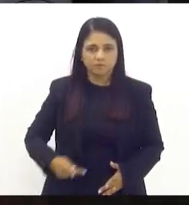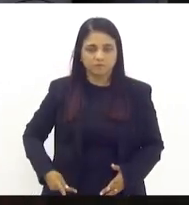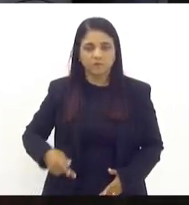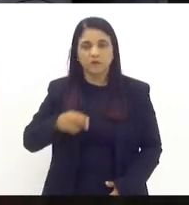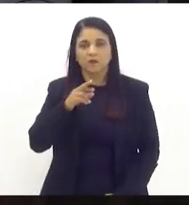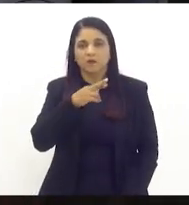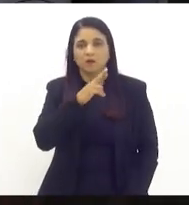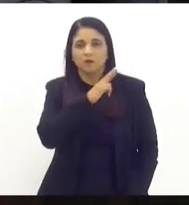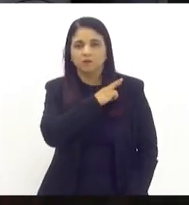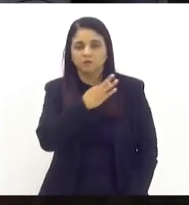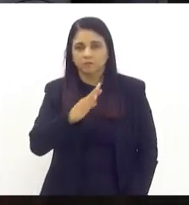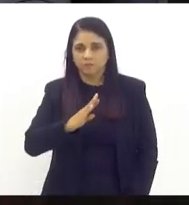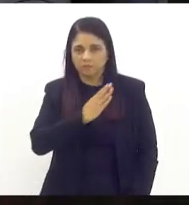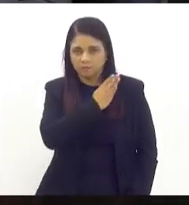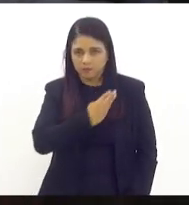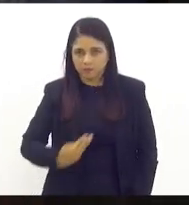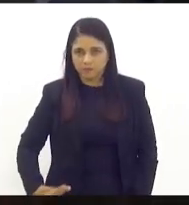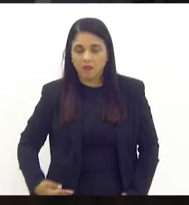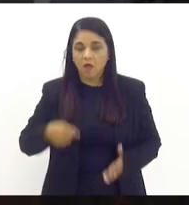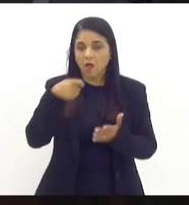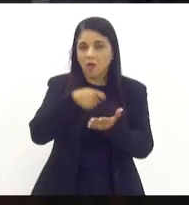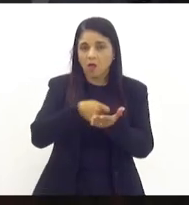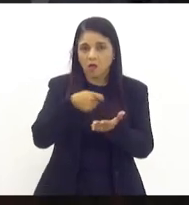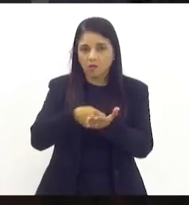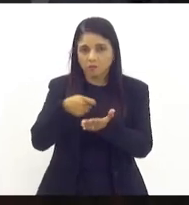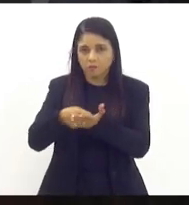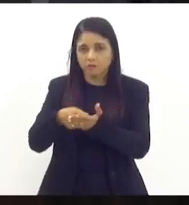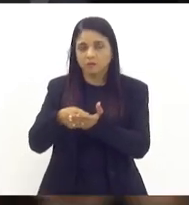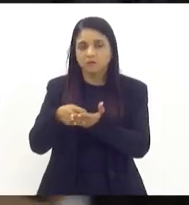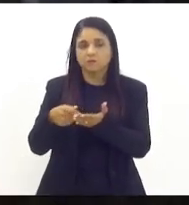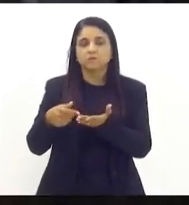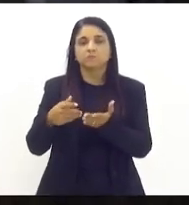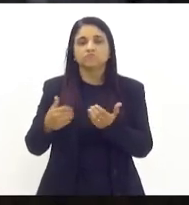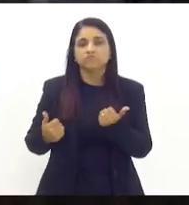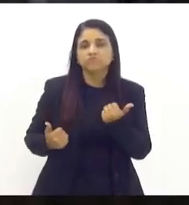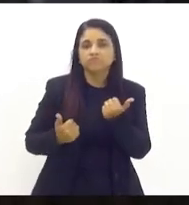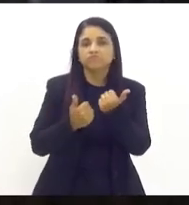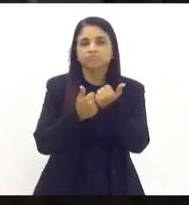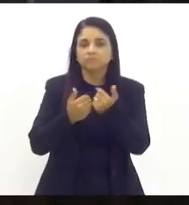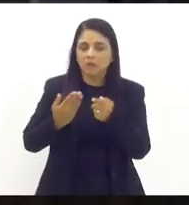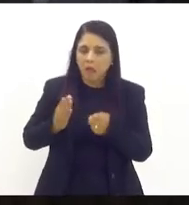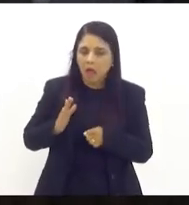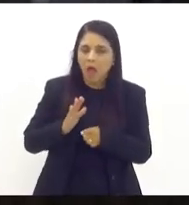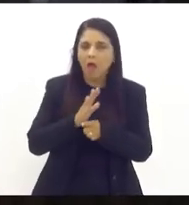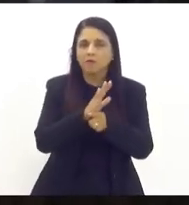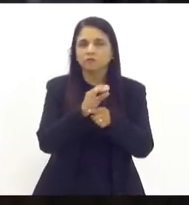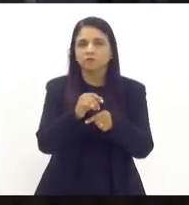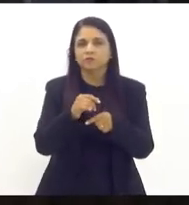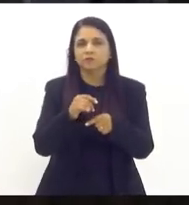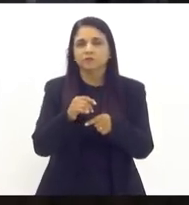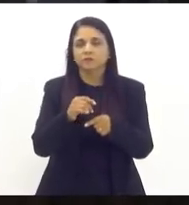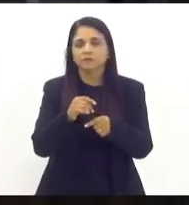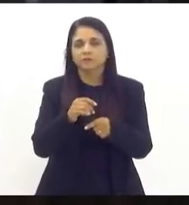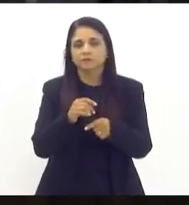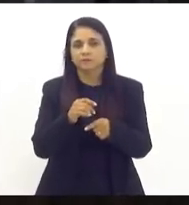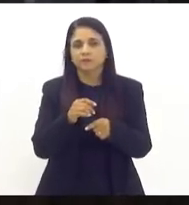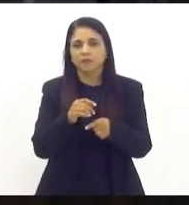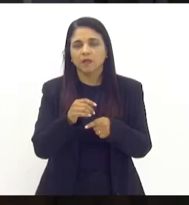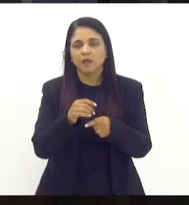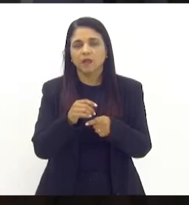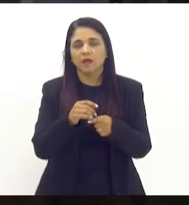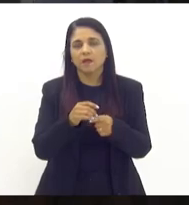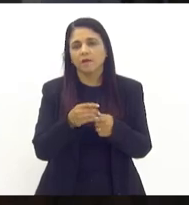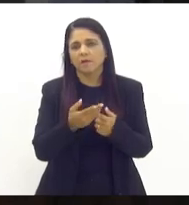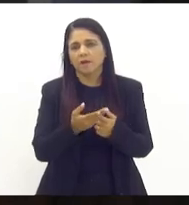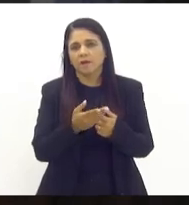Rodrigo Bacelar que torna obrigatório a prestação de colaboração a estabelecimento público